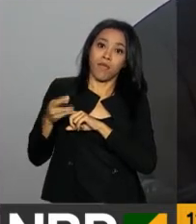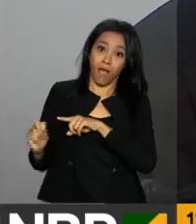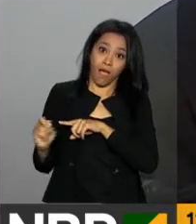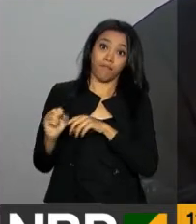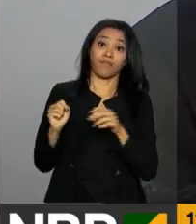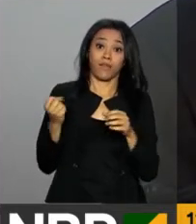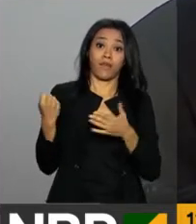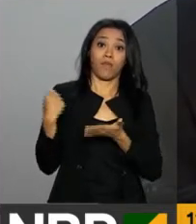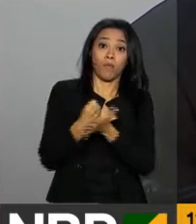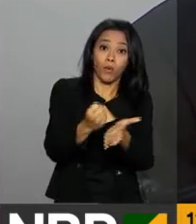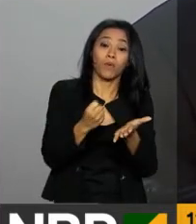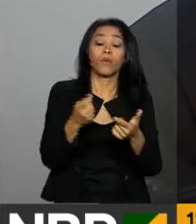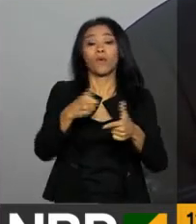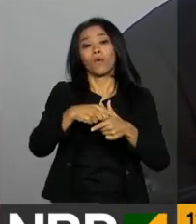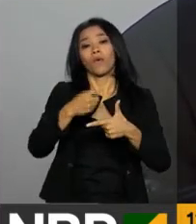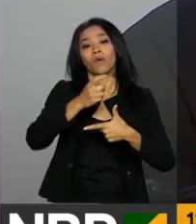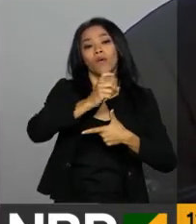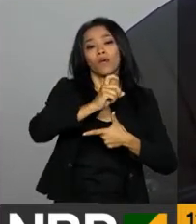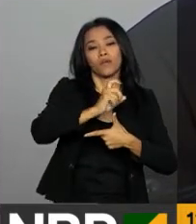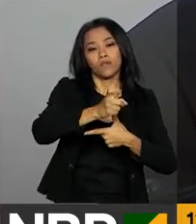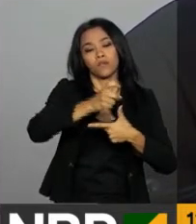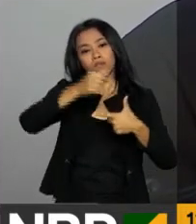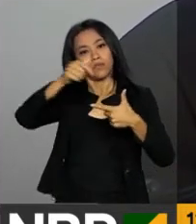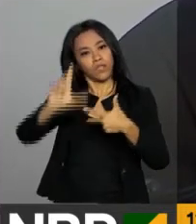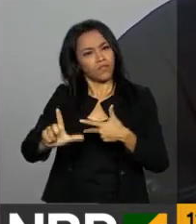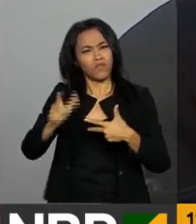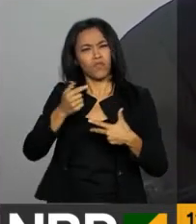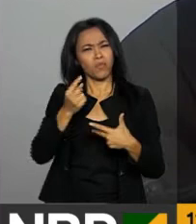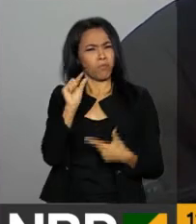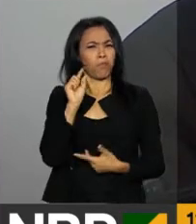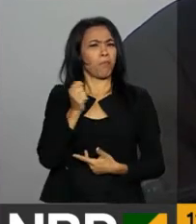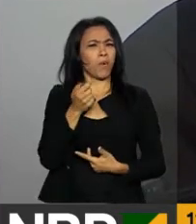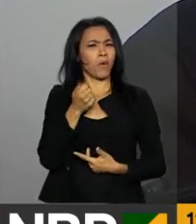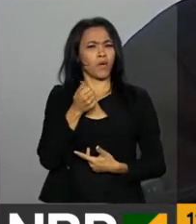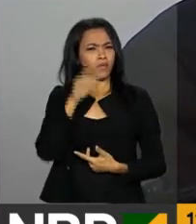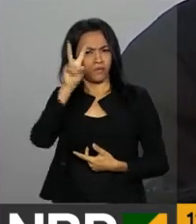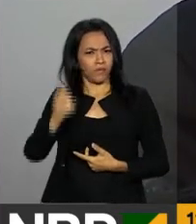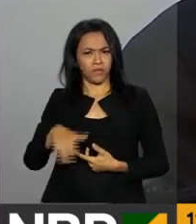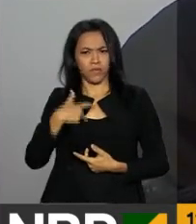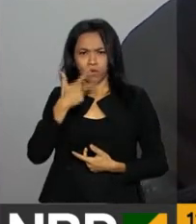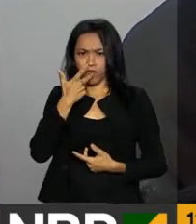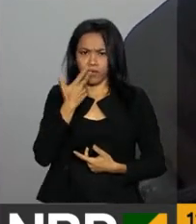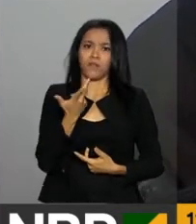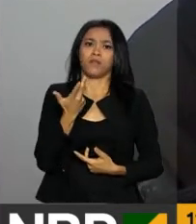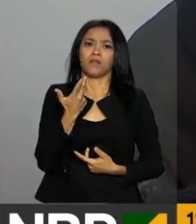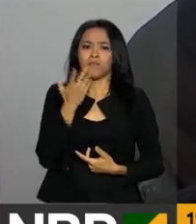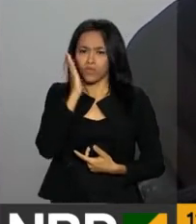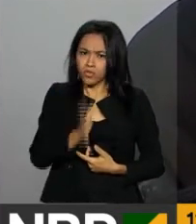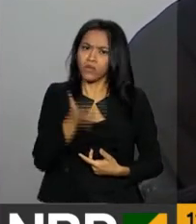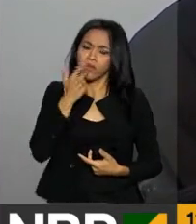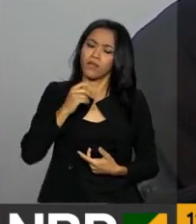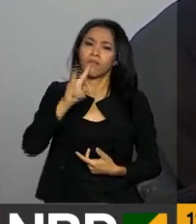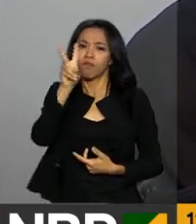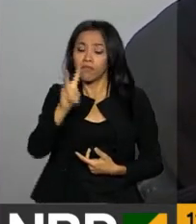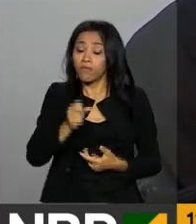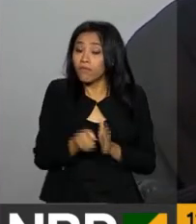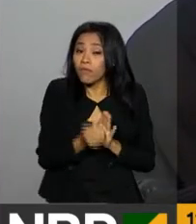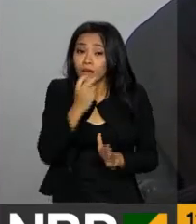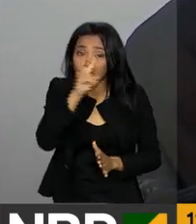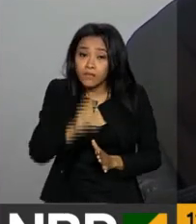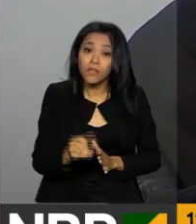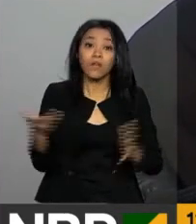legislativo e executivo não foram poucas as vezes que eu disse afirmei que hoje o governo